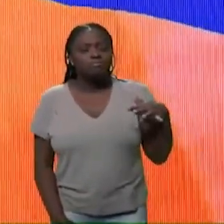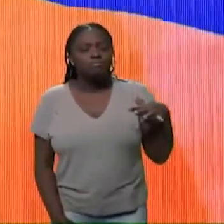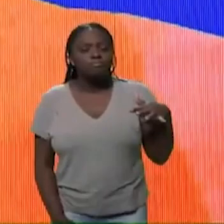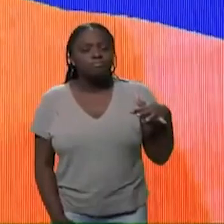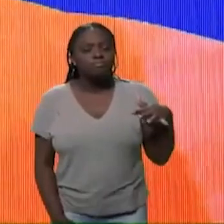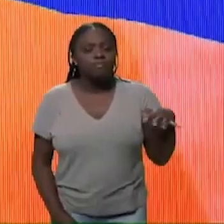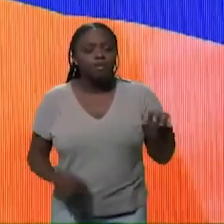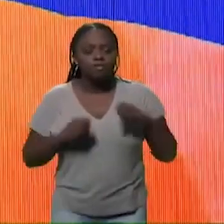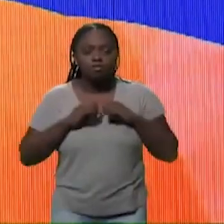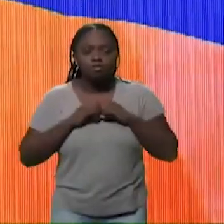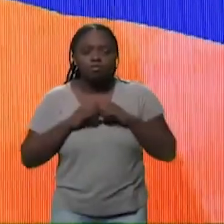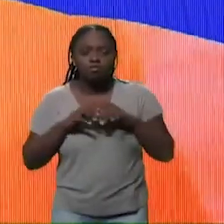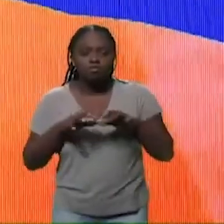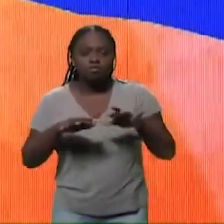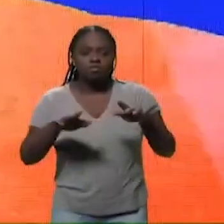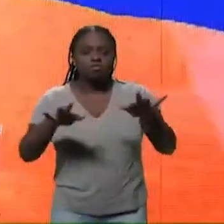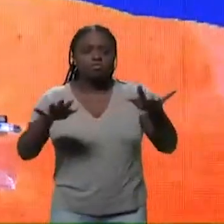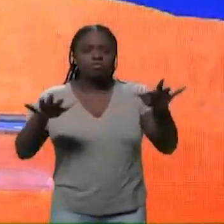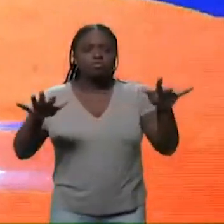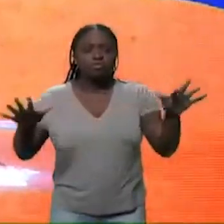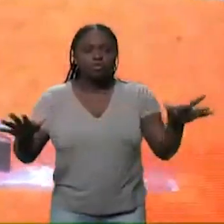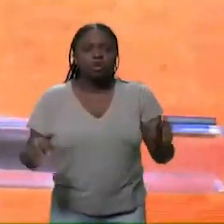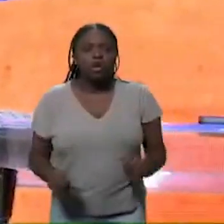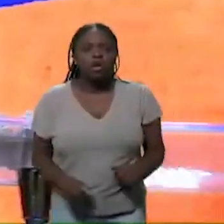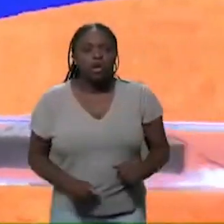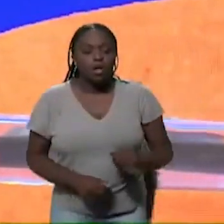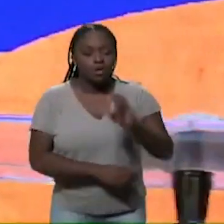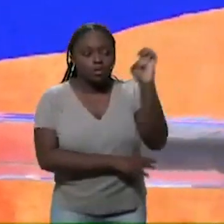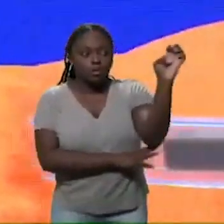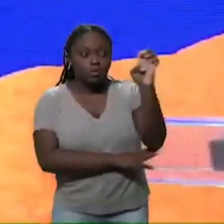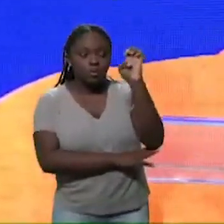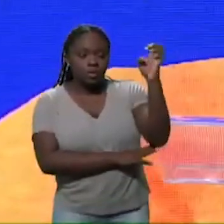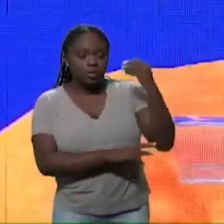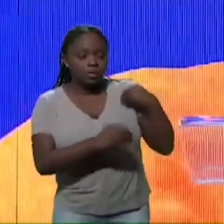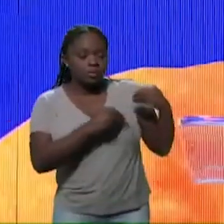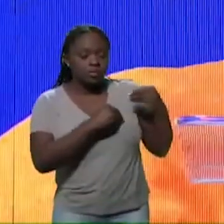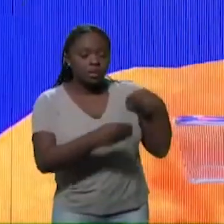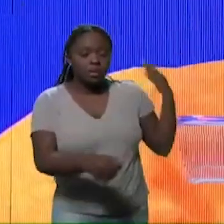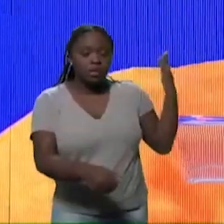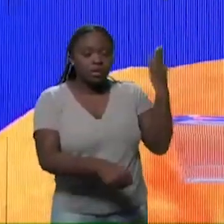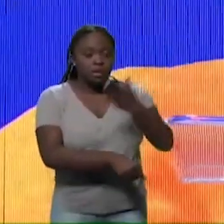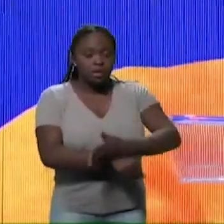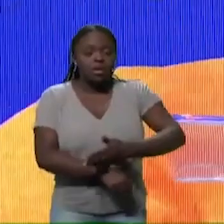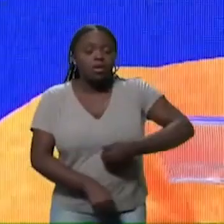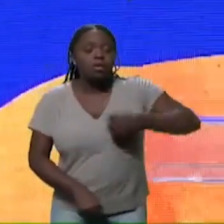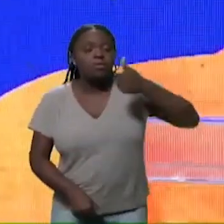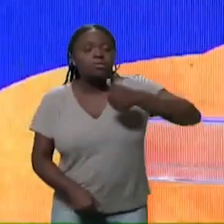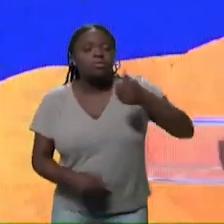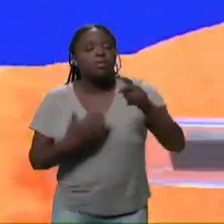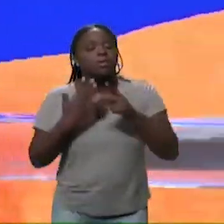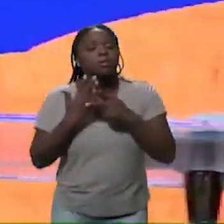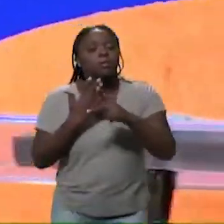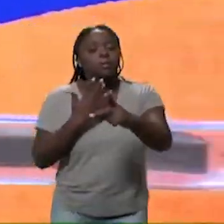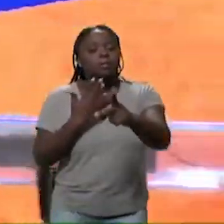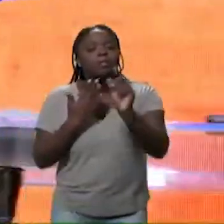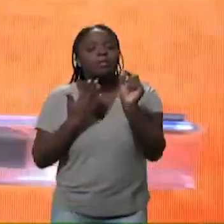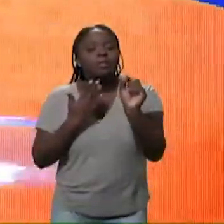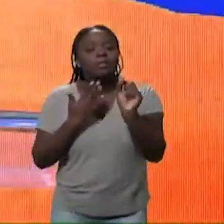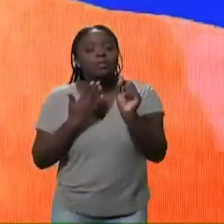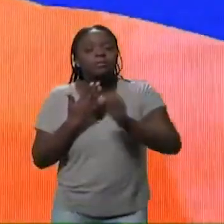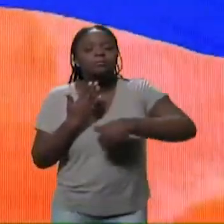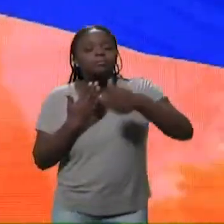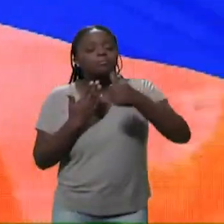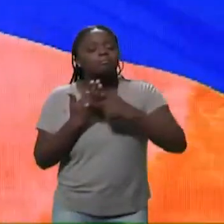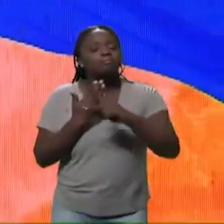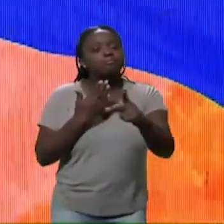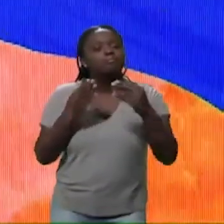tão espalhado. No jardim do Éden, quando o pecado entrou, sabe qual foi a primeira consequência do pecado? Primeira consequência